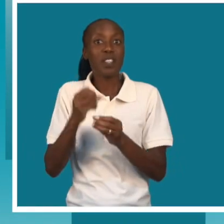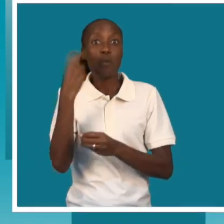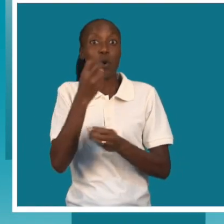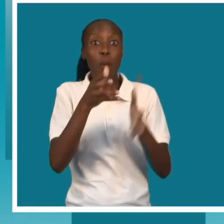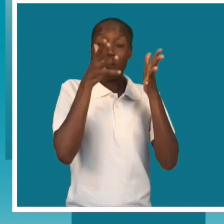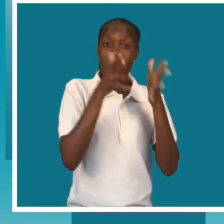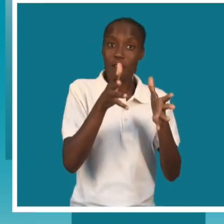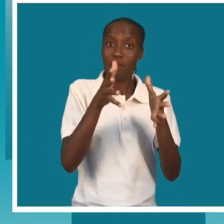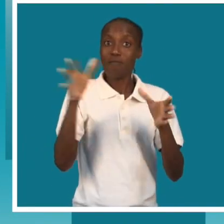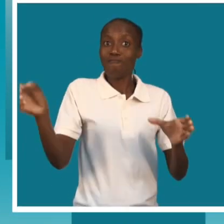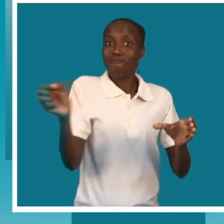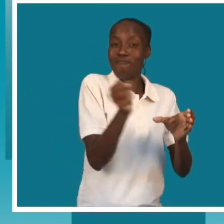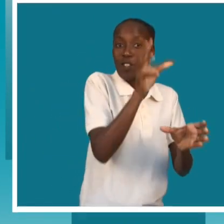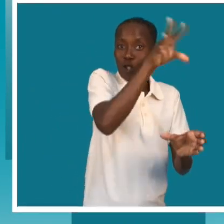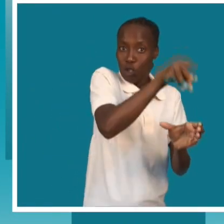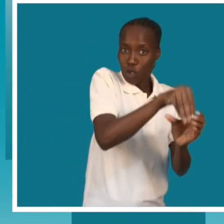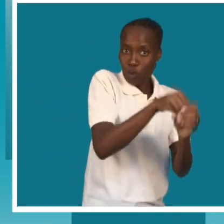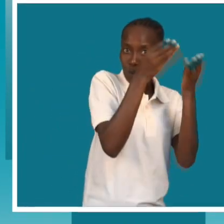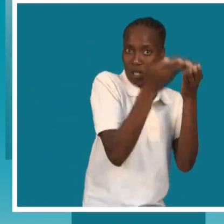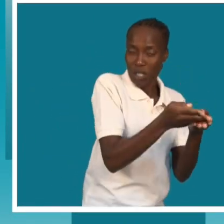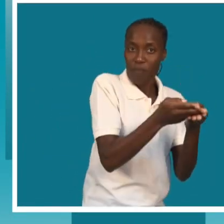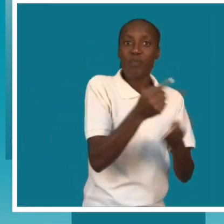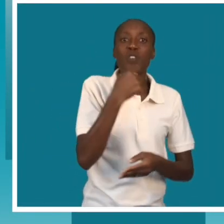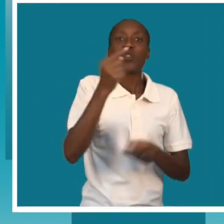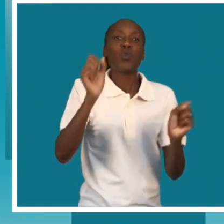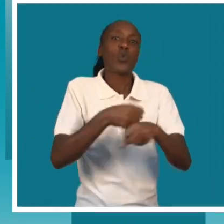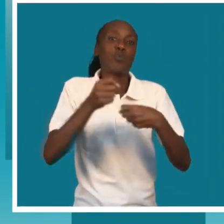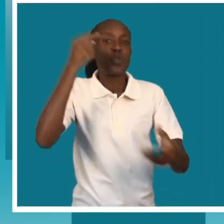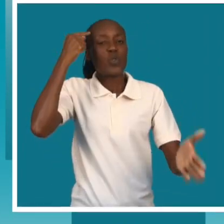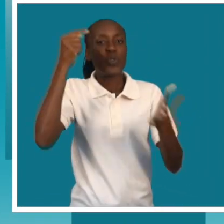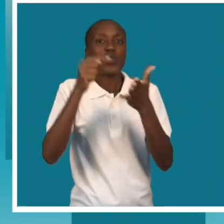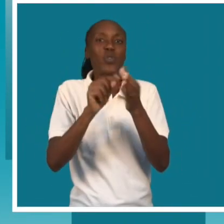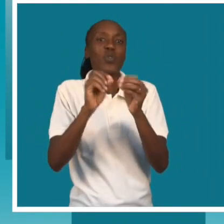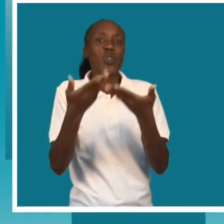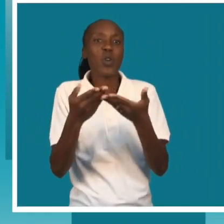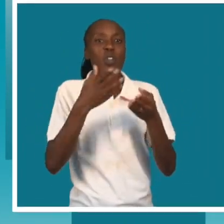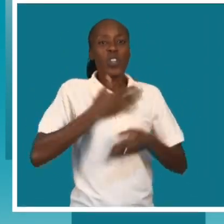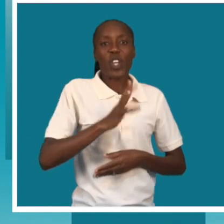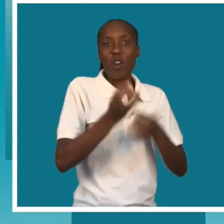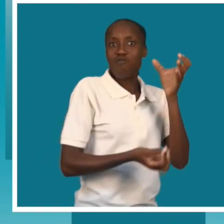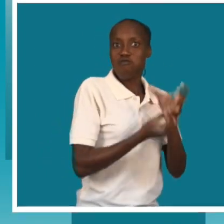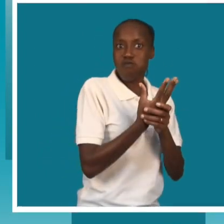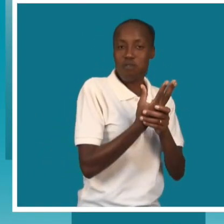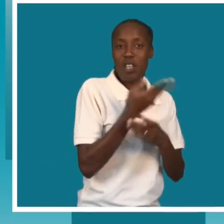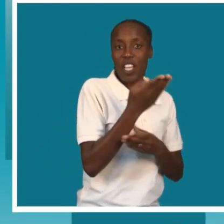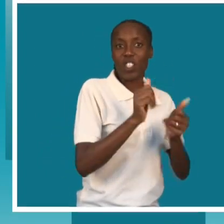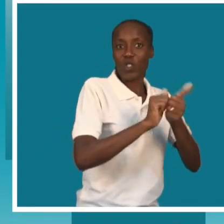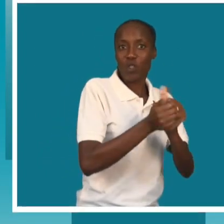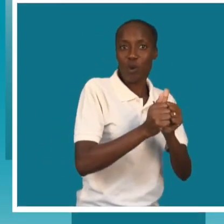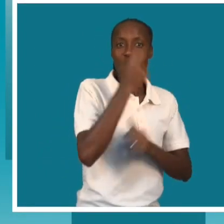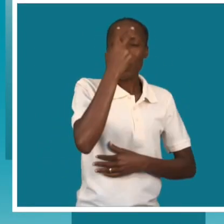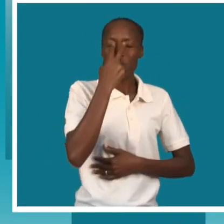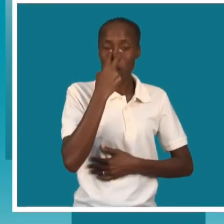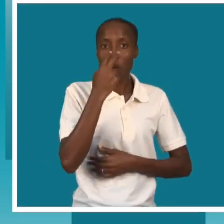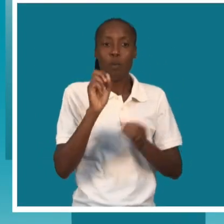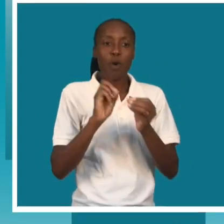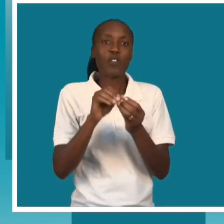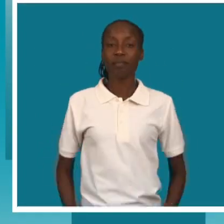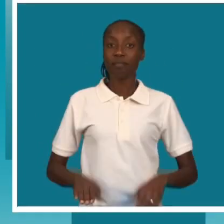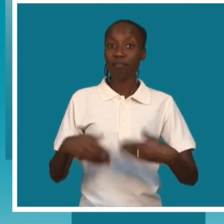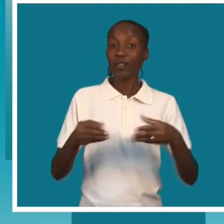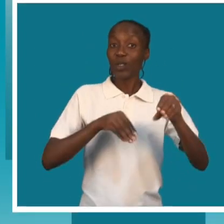Senão não faria sentido nós dizermos que teremos este tipo de modalidade para cegos e ambliúpes e não podermos criar condições